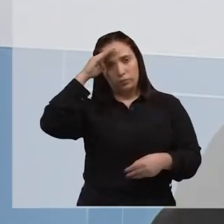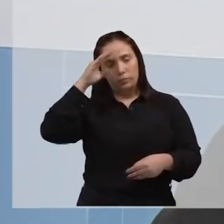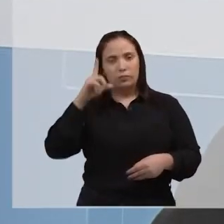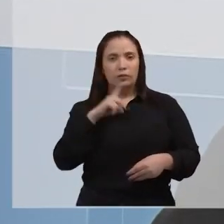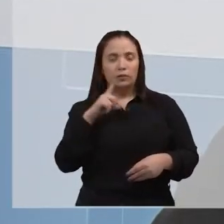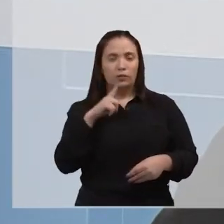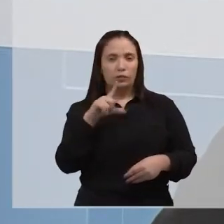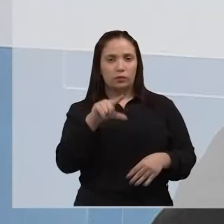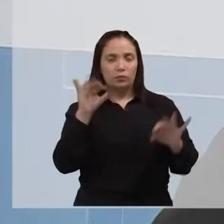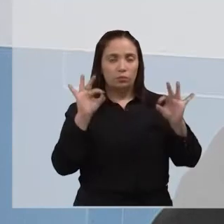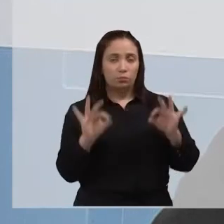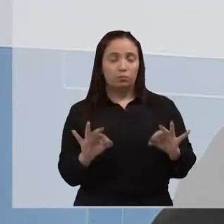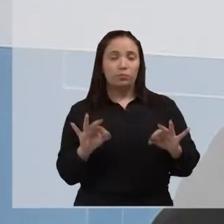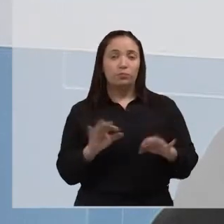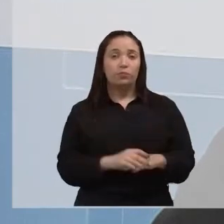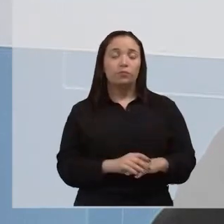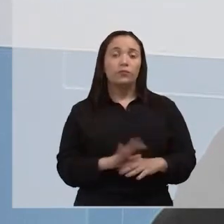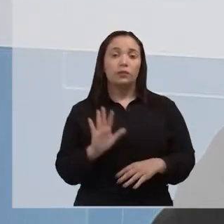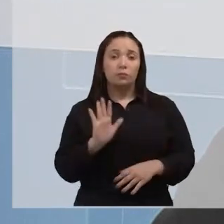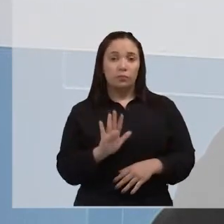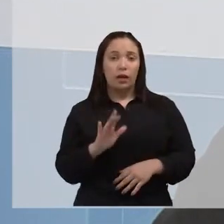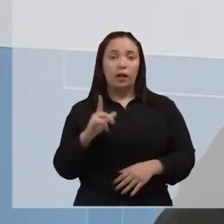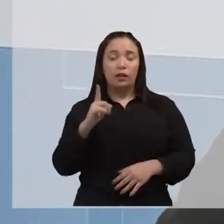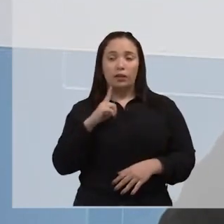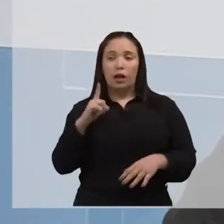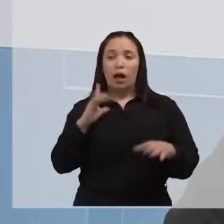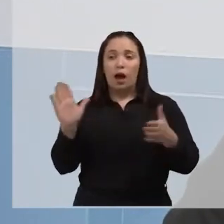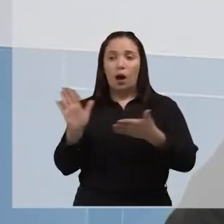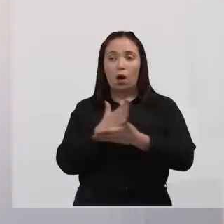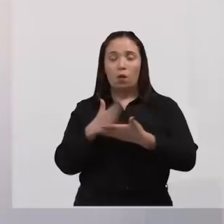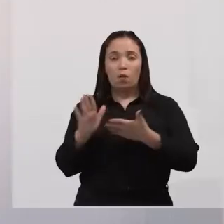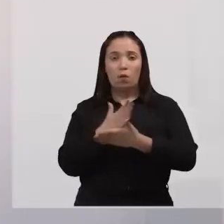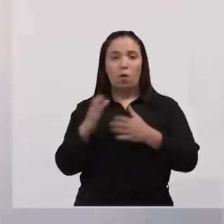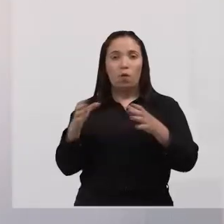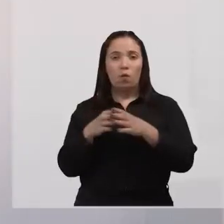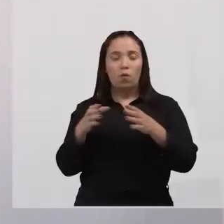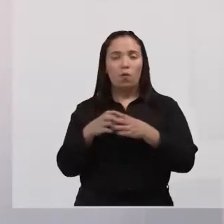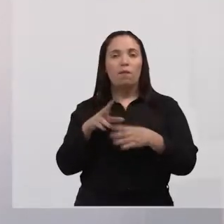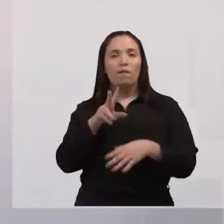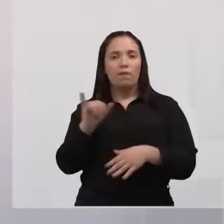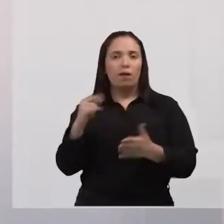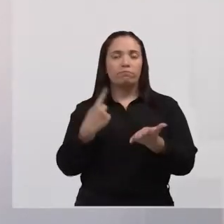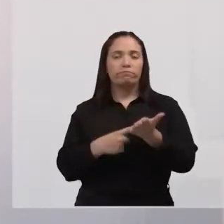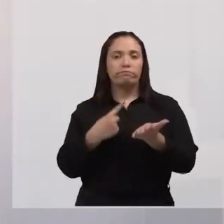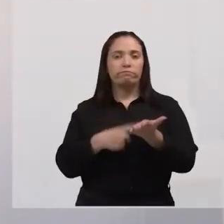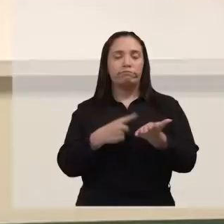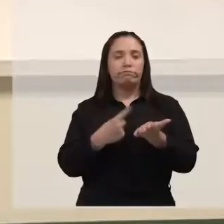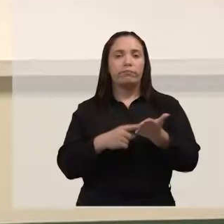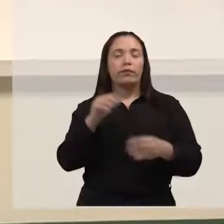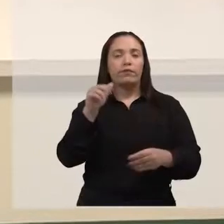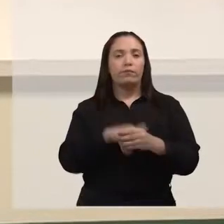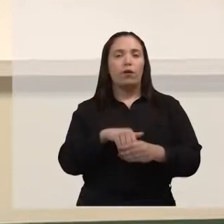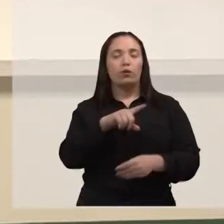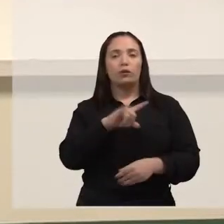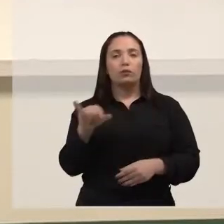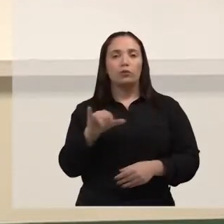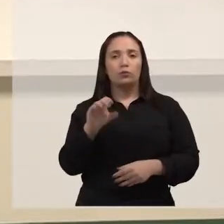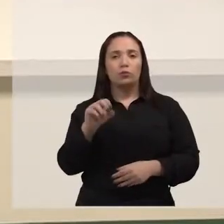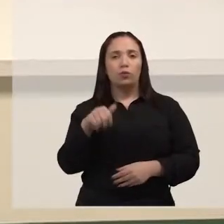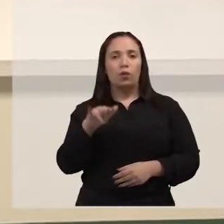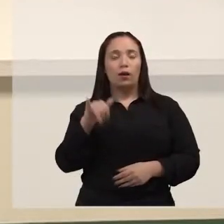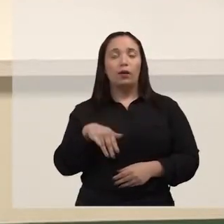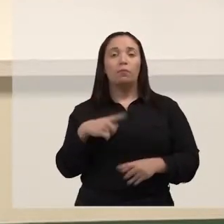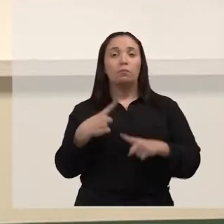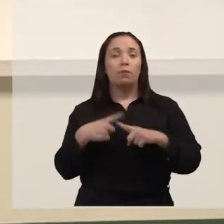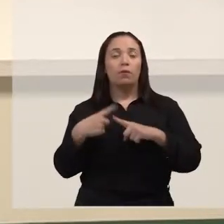definido, né? Mas ele já detectou que tem uma parte já caminhando para o Joaquim Barbosa. Que é a classe que é o moderado, tradicional.